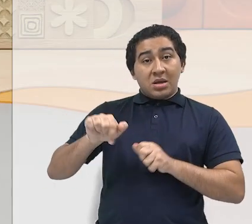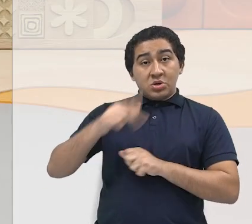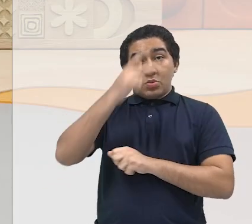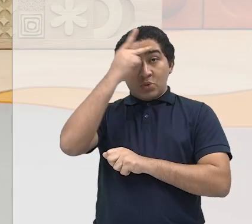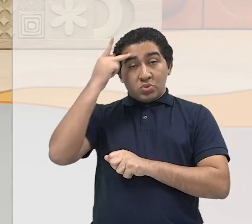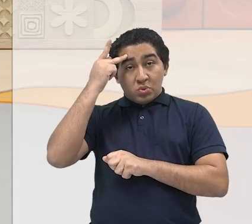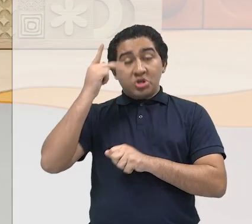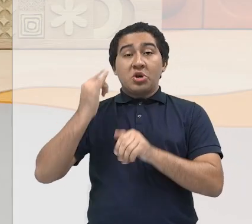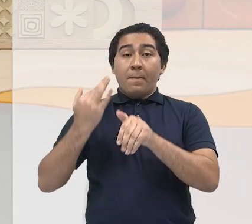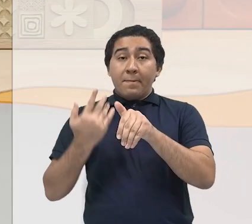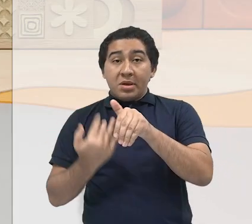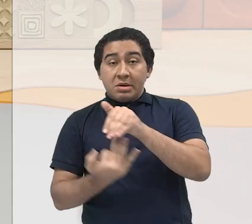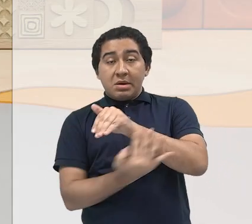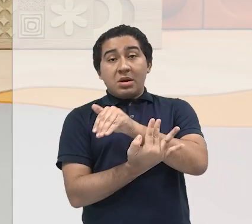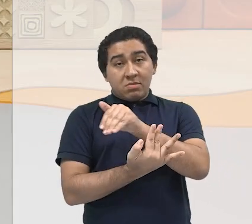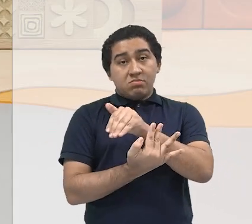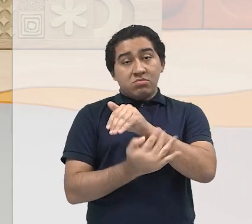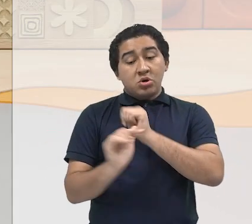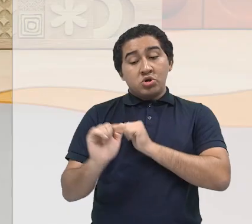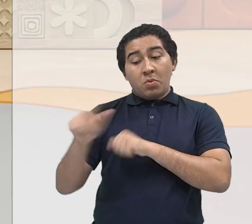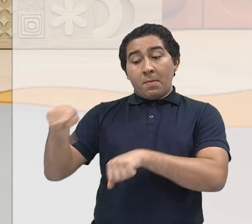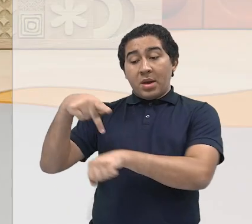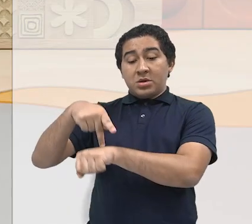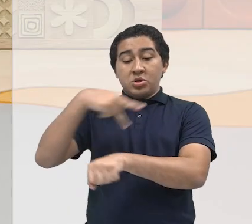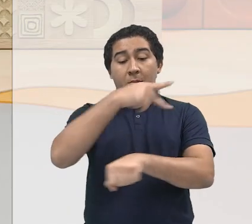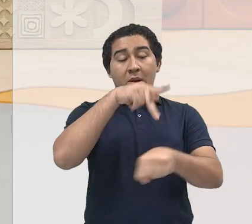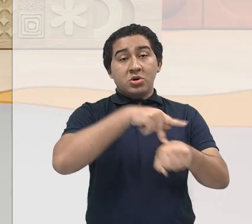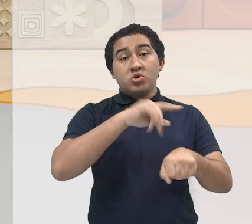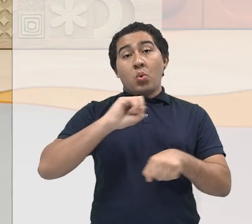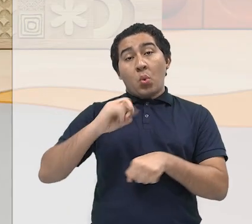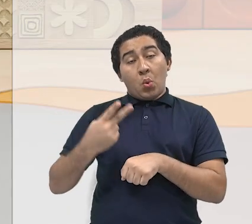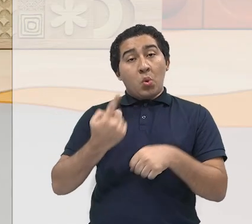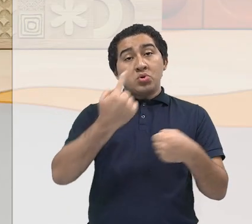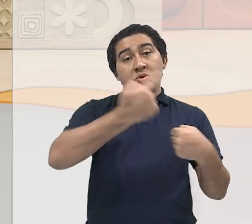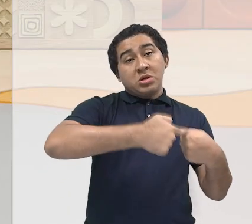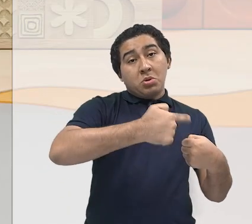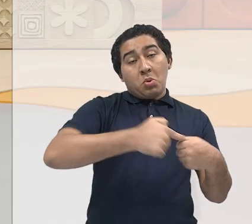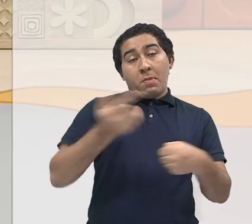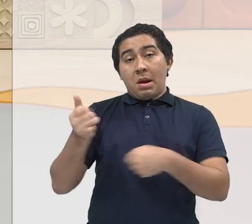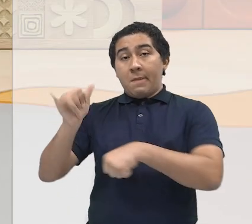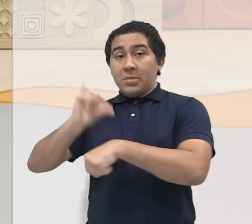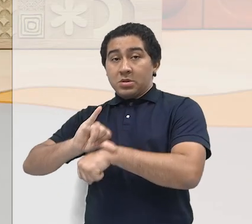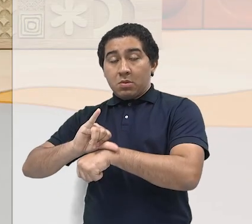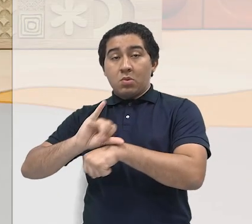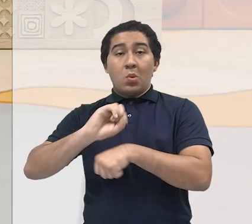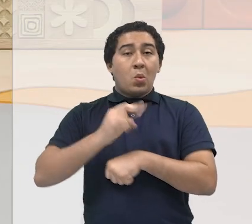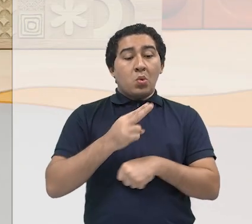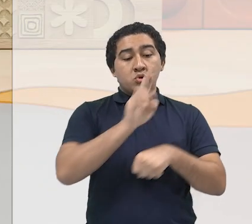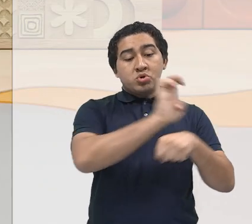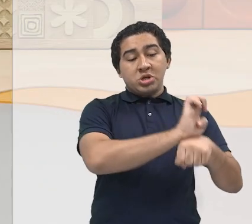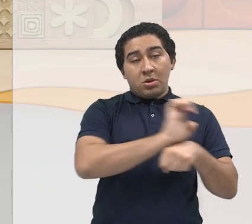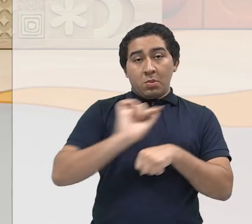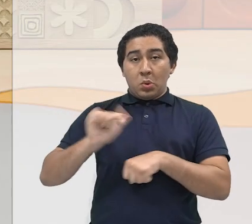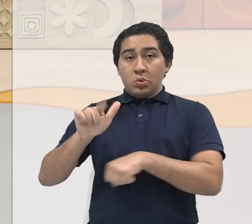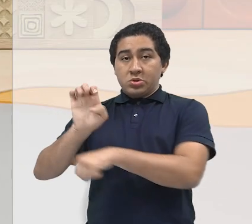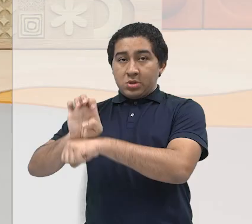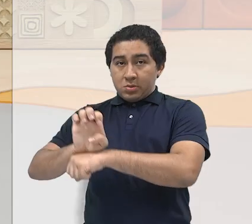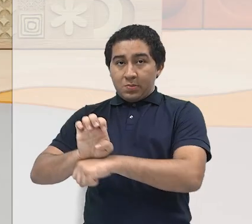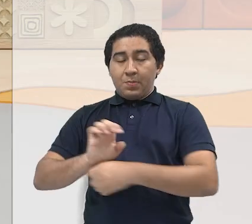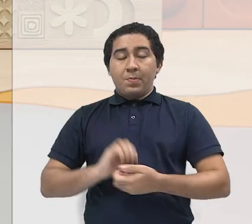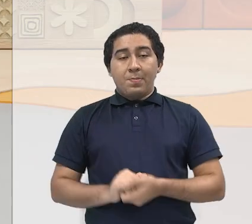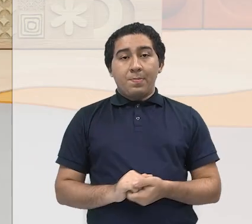para outro, ou mesmo dentro de um mesmo país, saindo do interior para uma capital, ou então de um estado para o